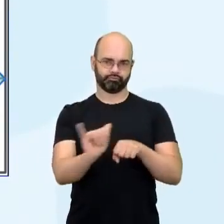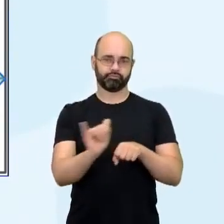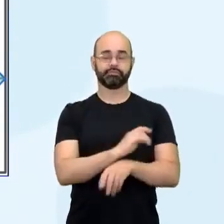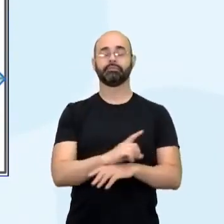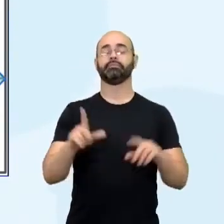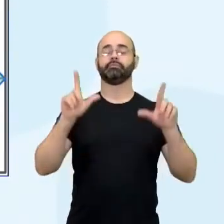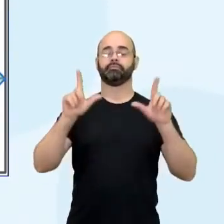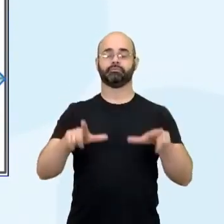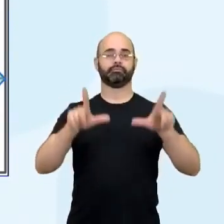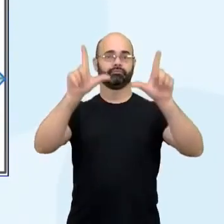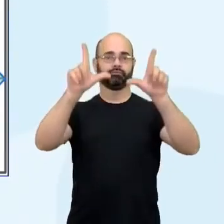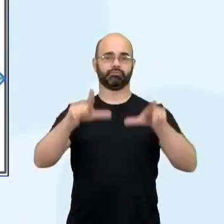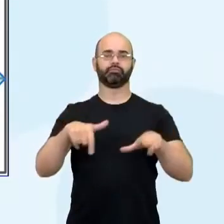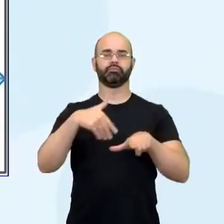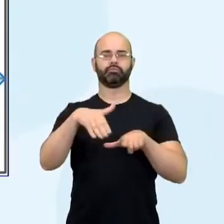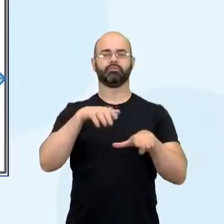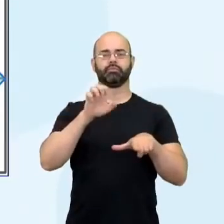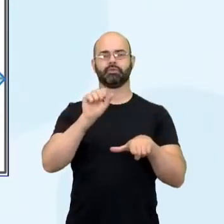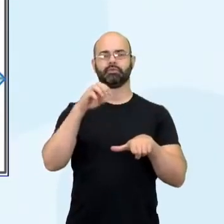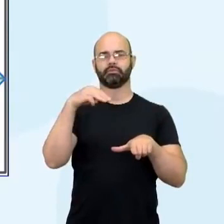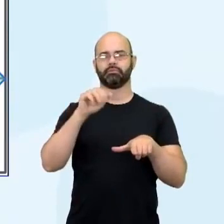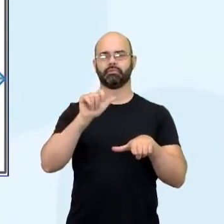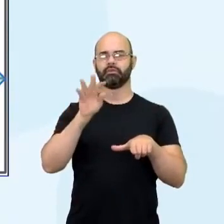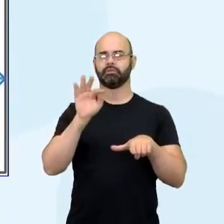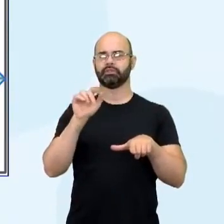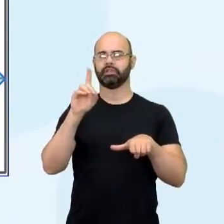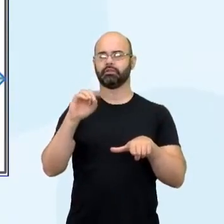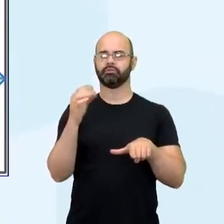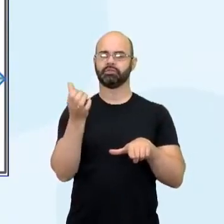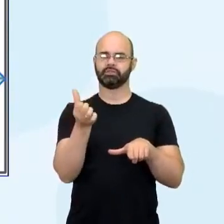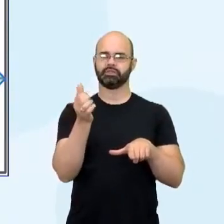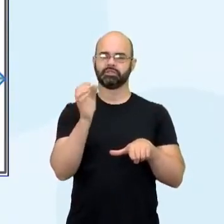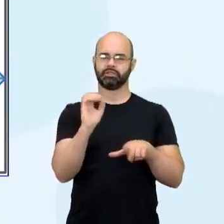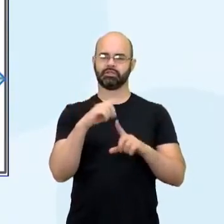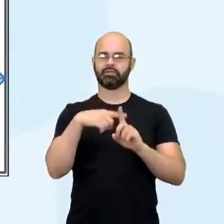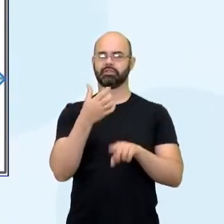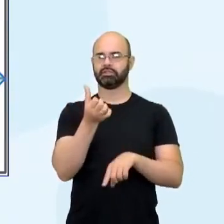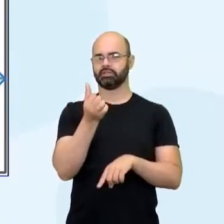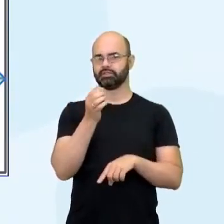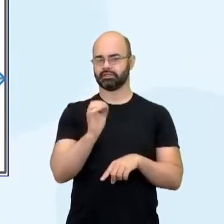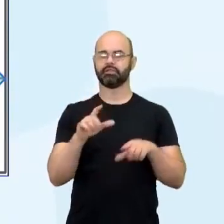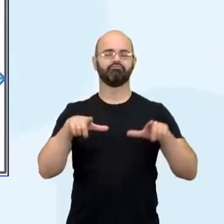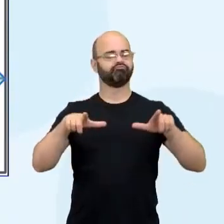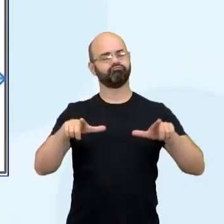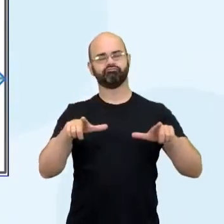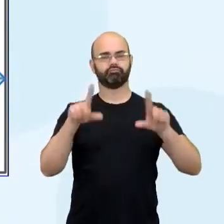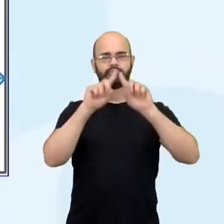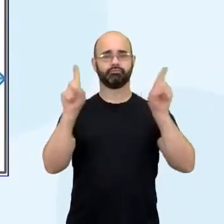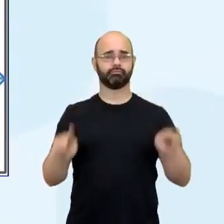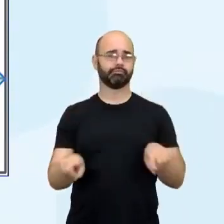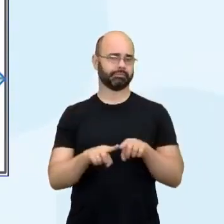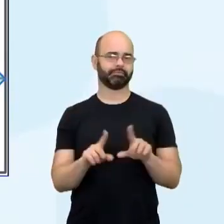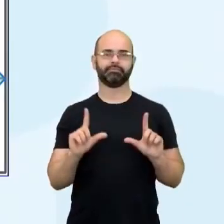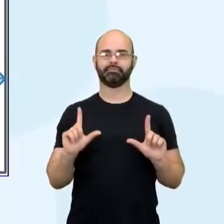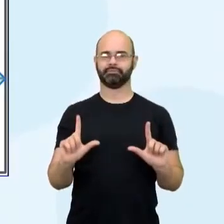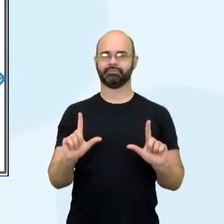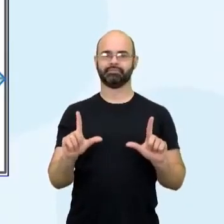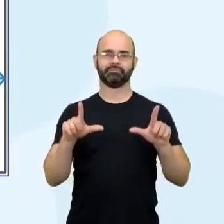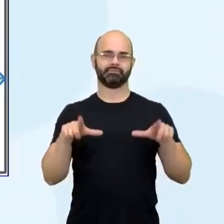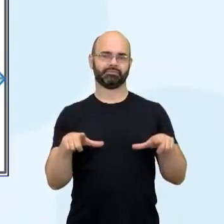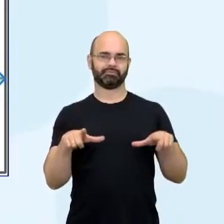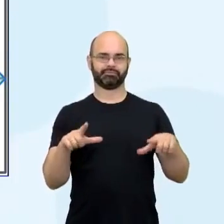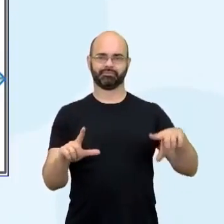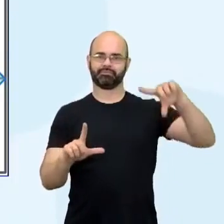piso cerâmico esmaltado, que mede 60 centímetros por 60 centímetros. Um quadrado. Ok? Então aqui, ó, eu